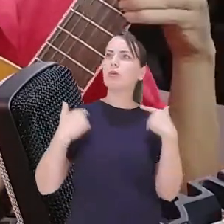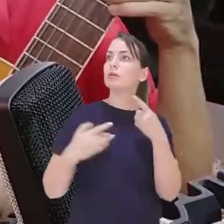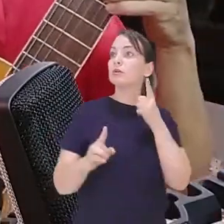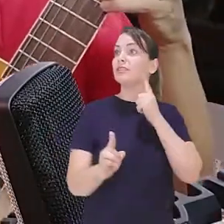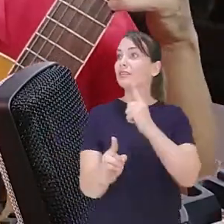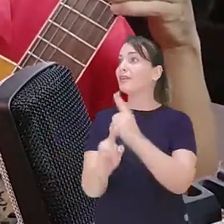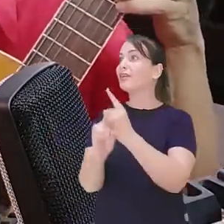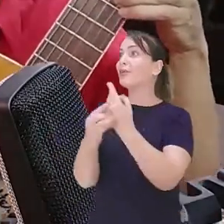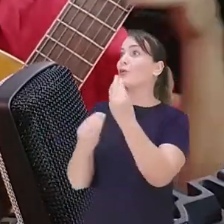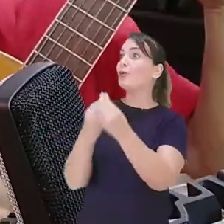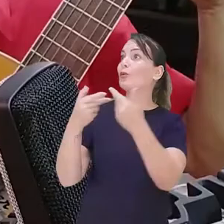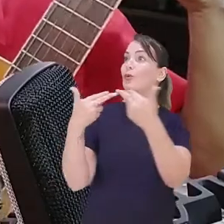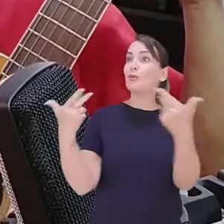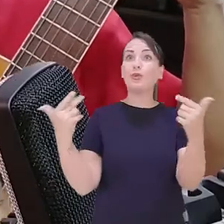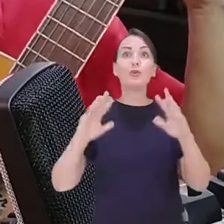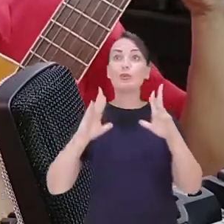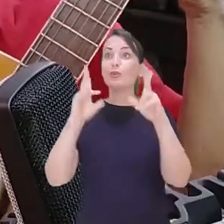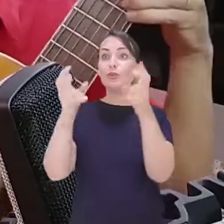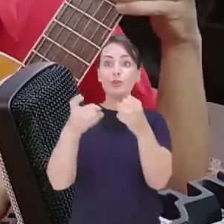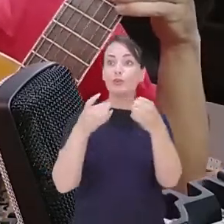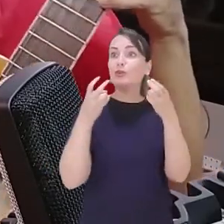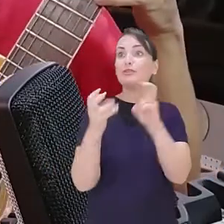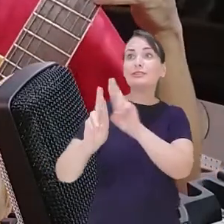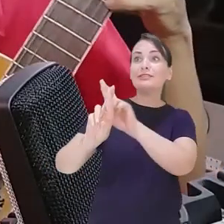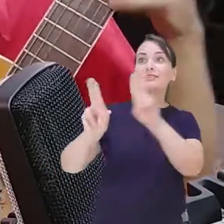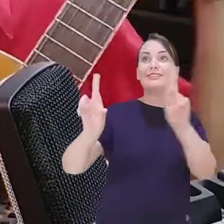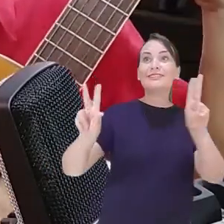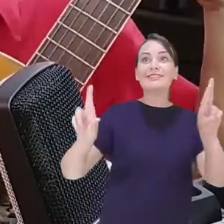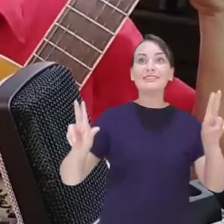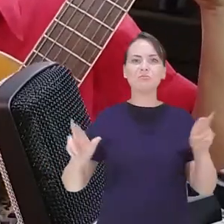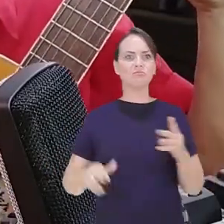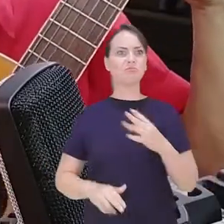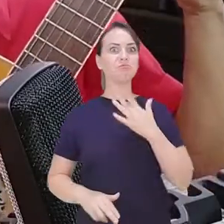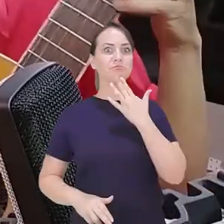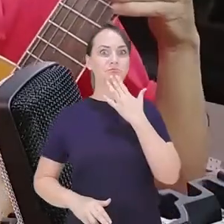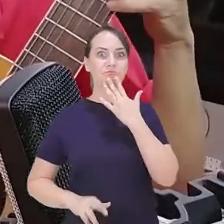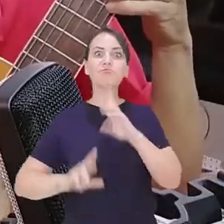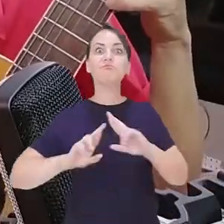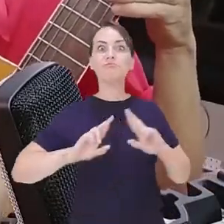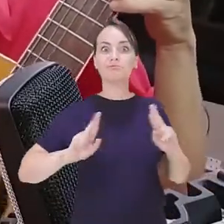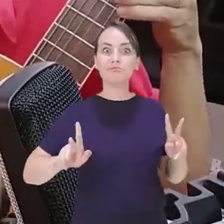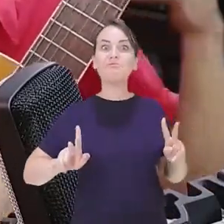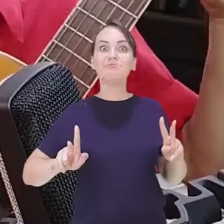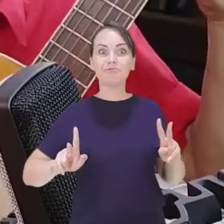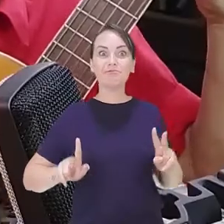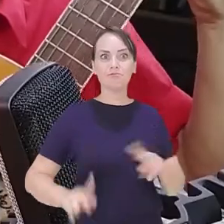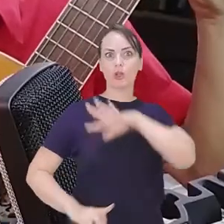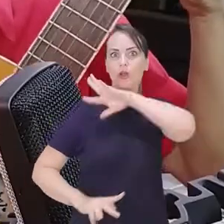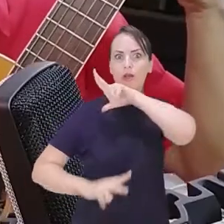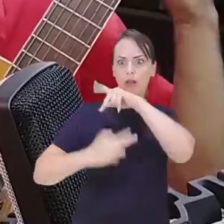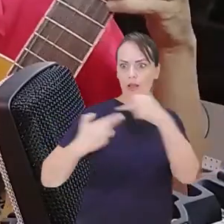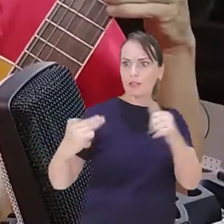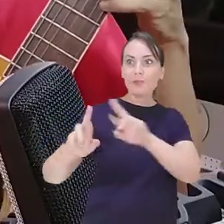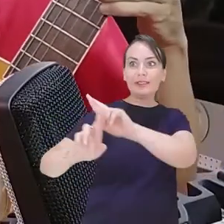E descobri como as coisas são, e tudo que eu vi não era igual. As flores são